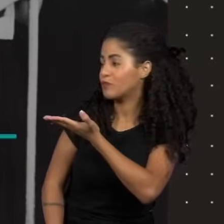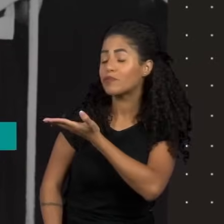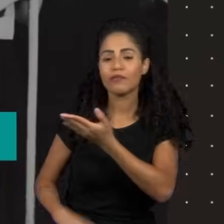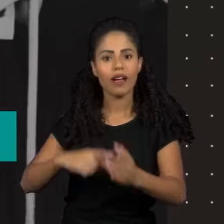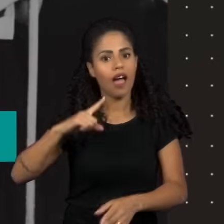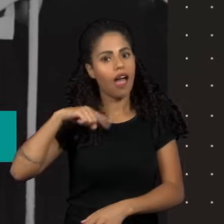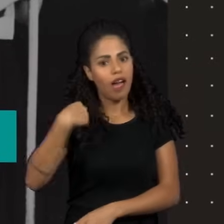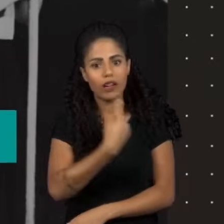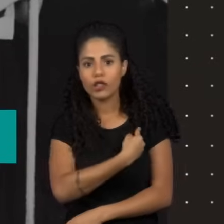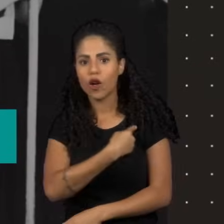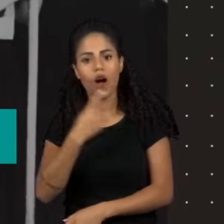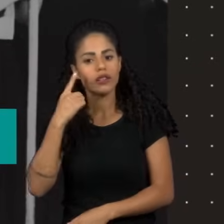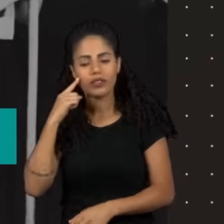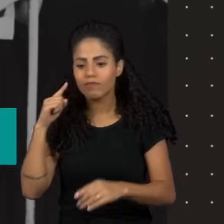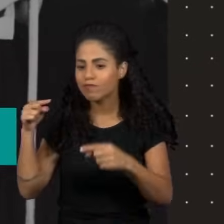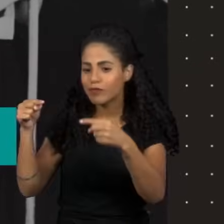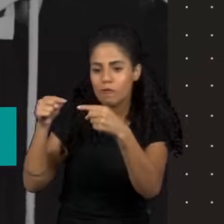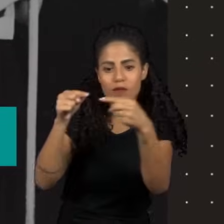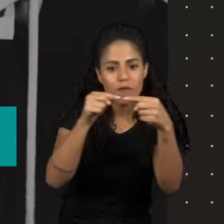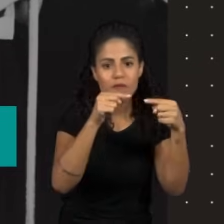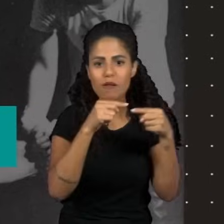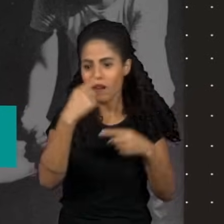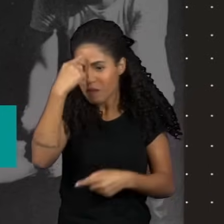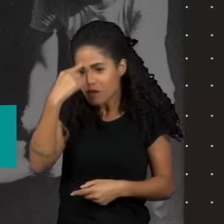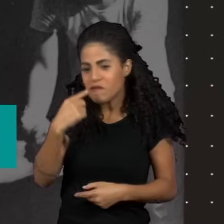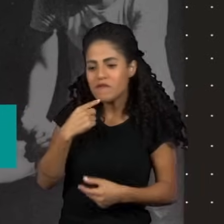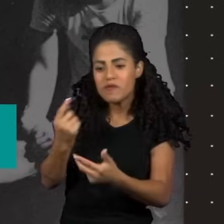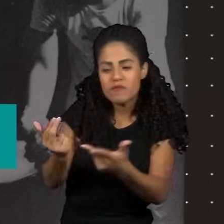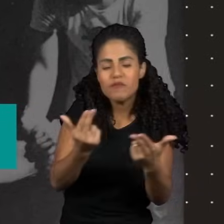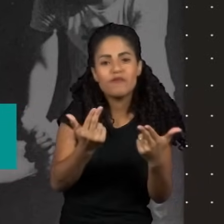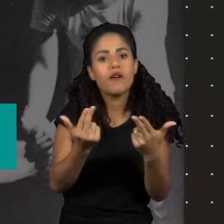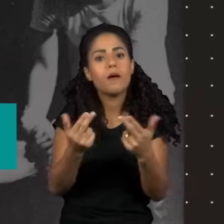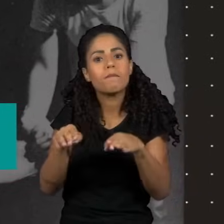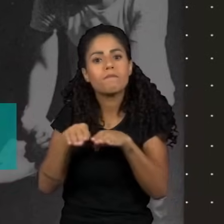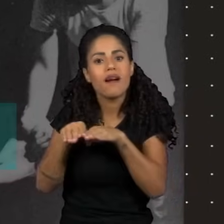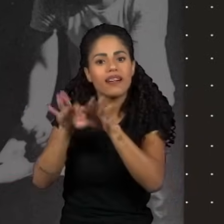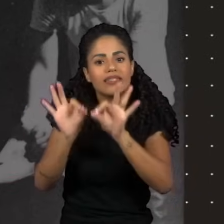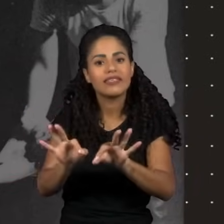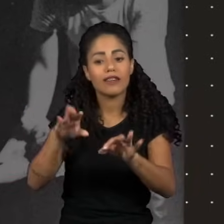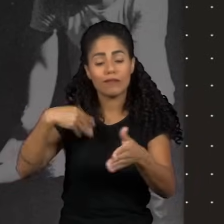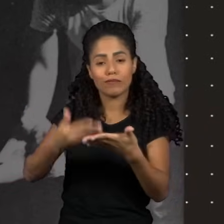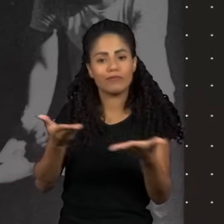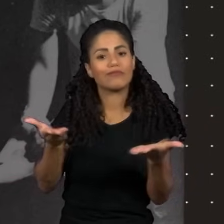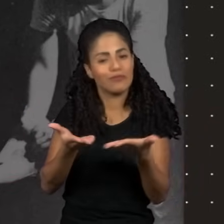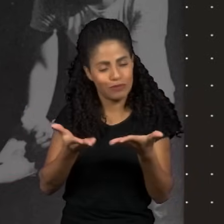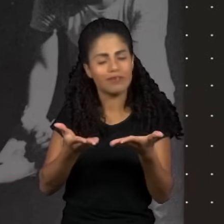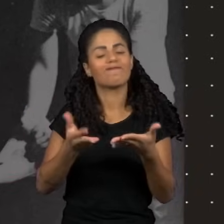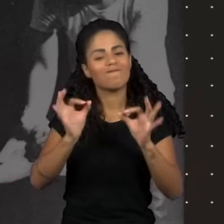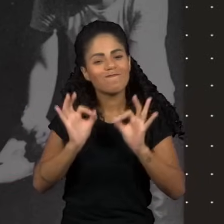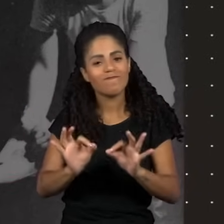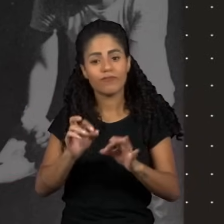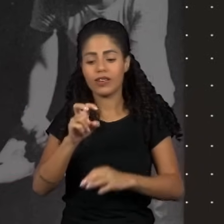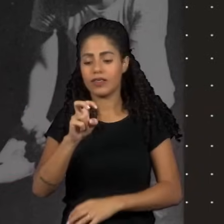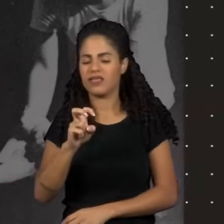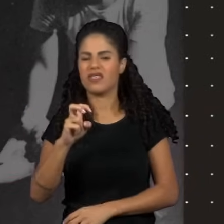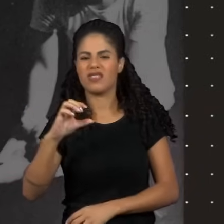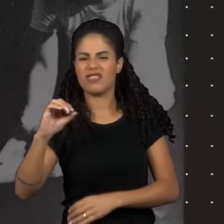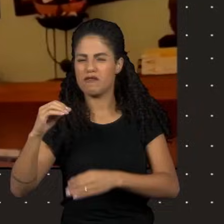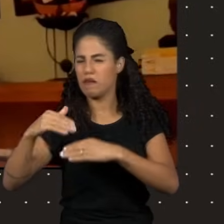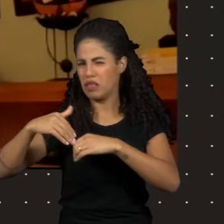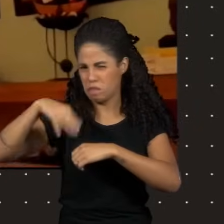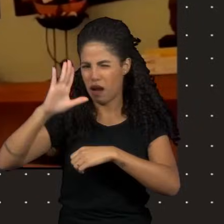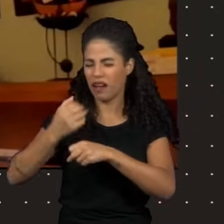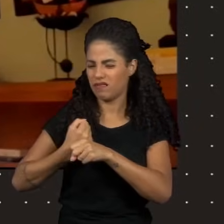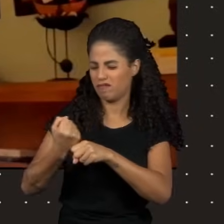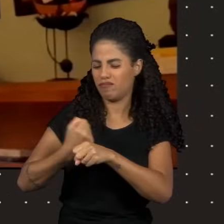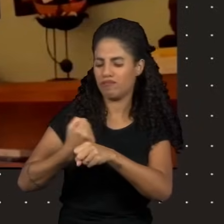muito a ver uns com os outros e a gente conseguiu ficar amigo até hoje. Isso está fazendo uns 50 e tantos anos e